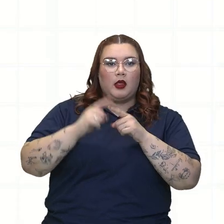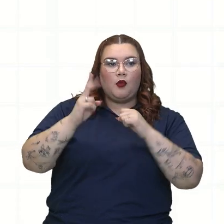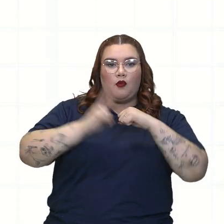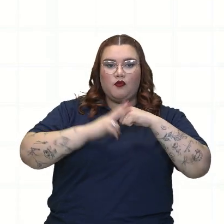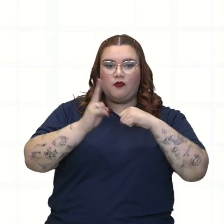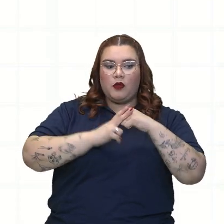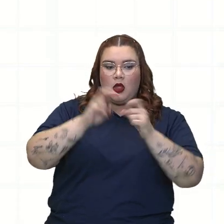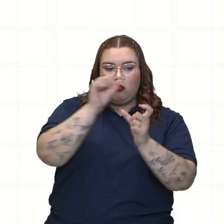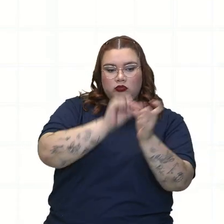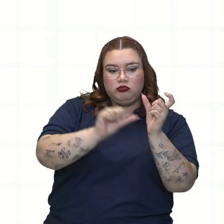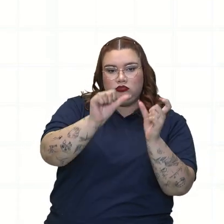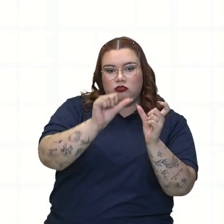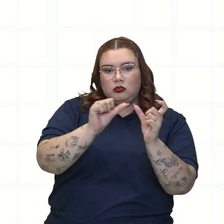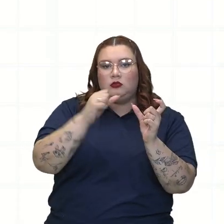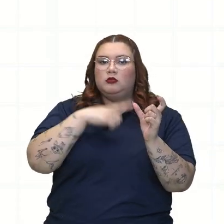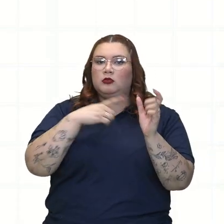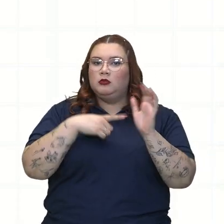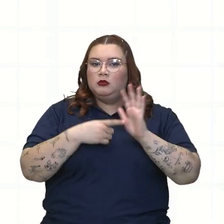isto aqui, tá?